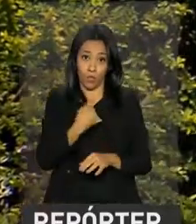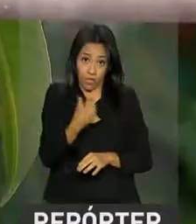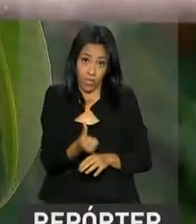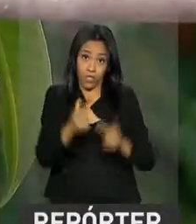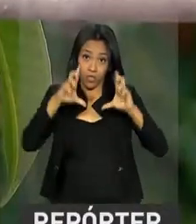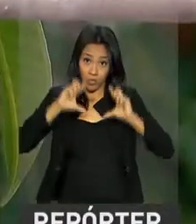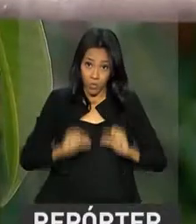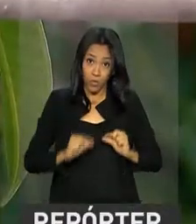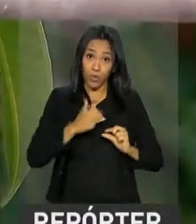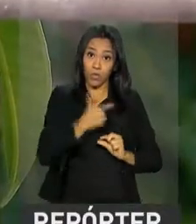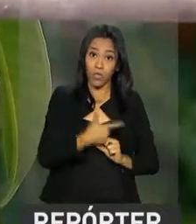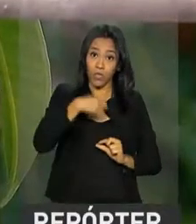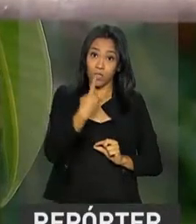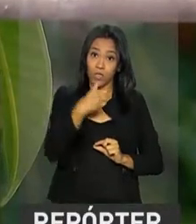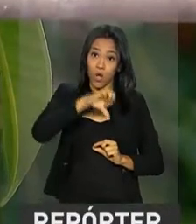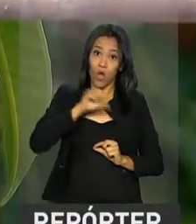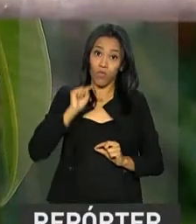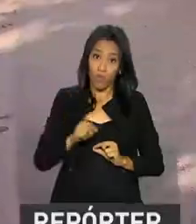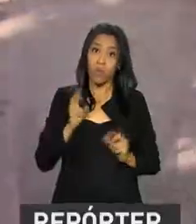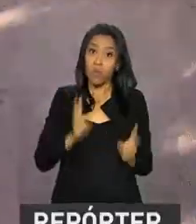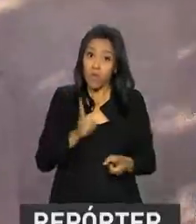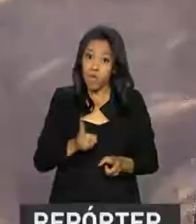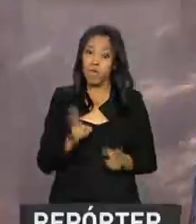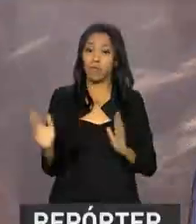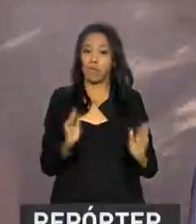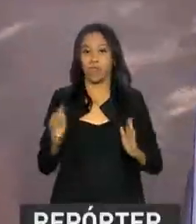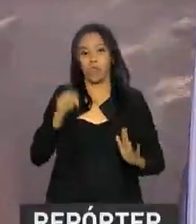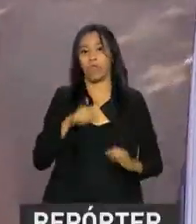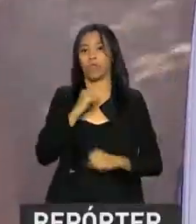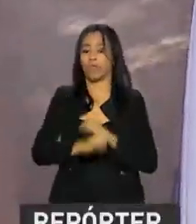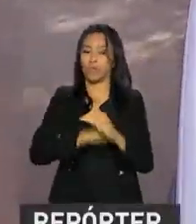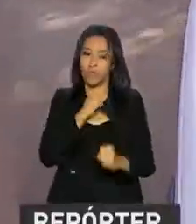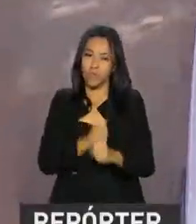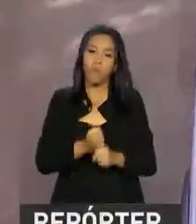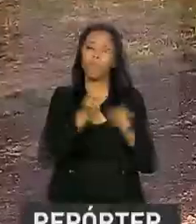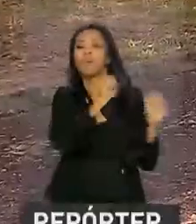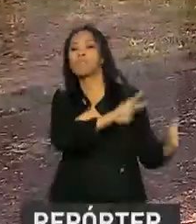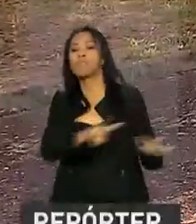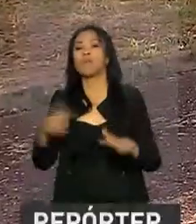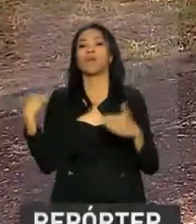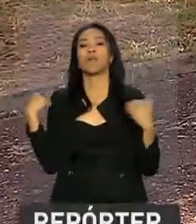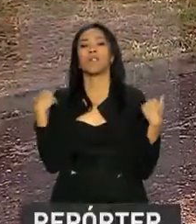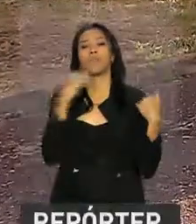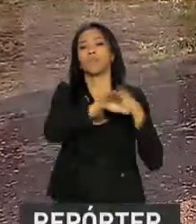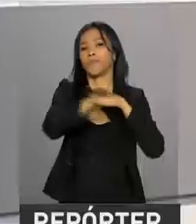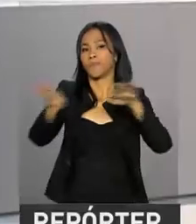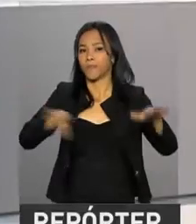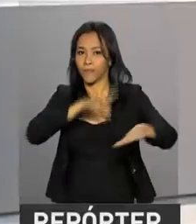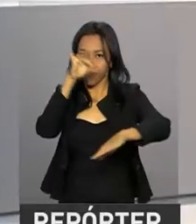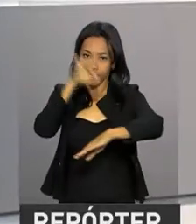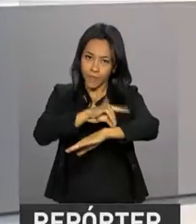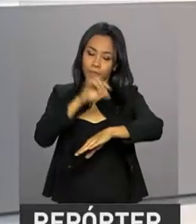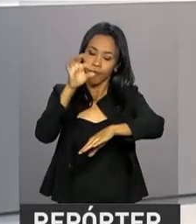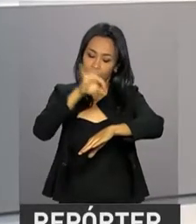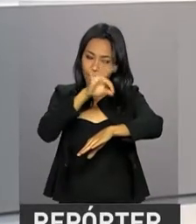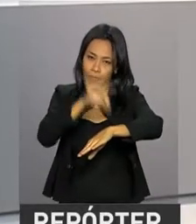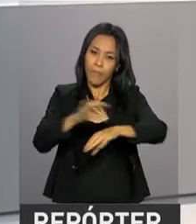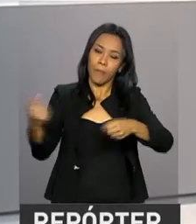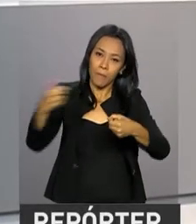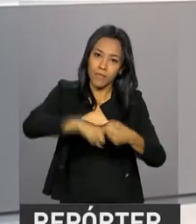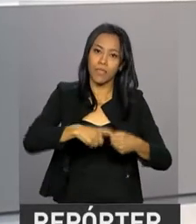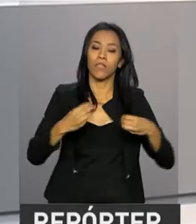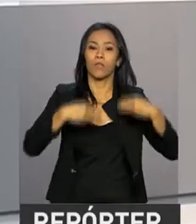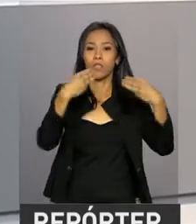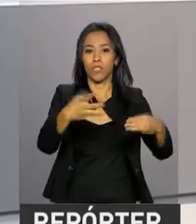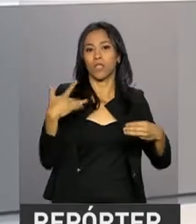219 mil no mesmo período deste ano a semana de mobilização contra o aedes é uma parceria entre os ministérios da saúde educação